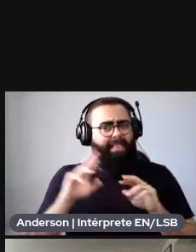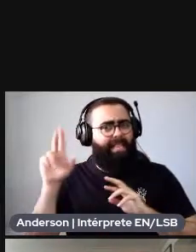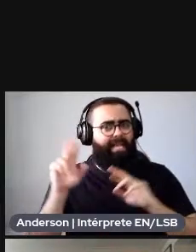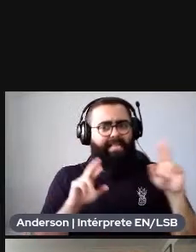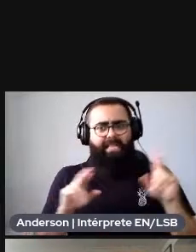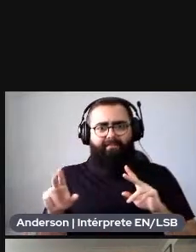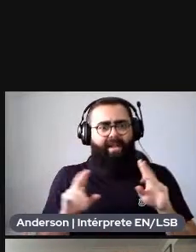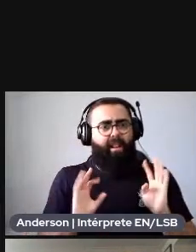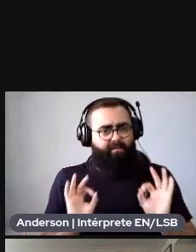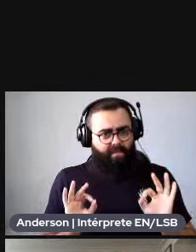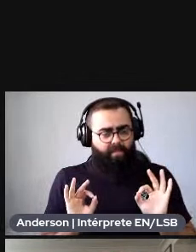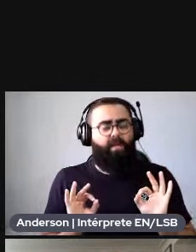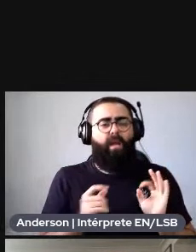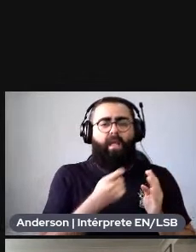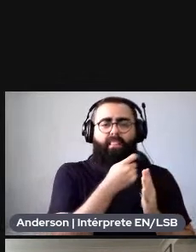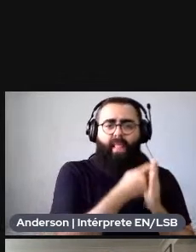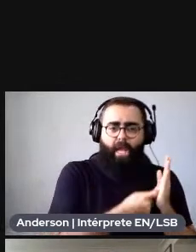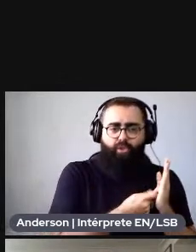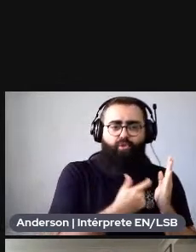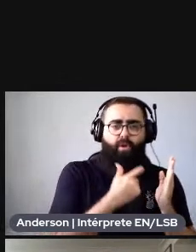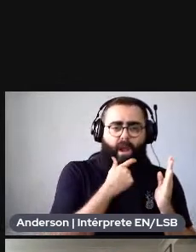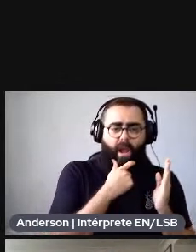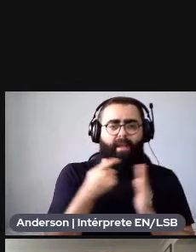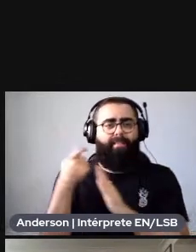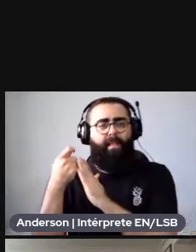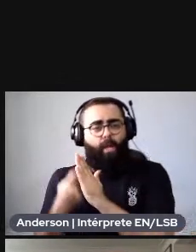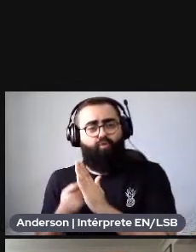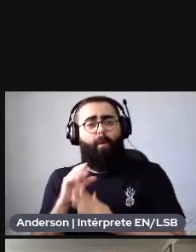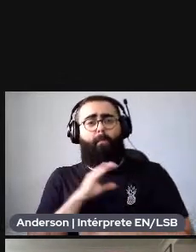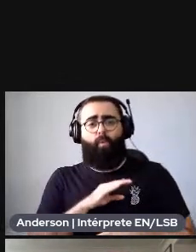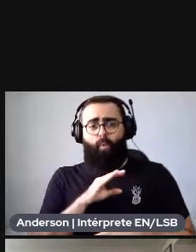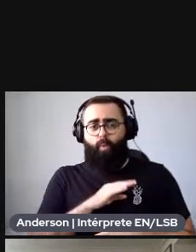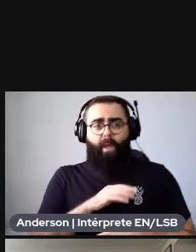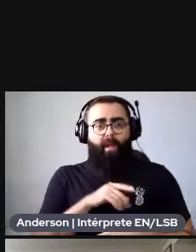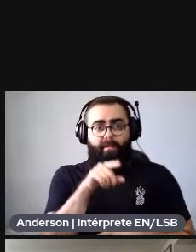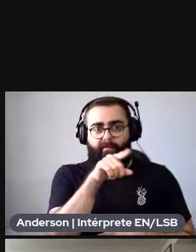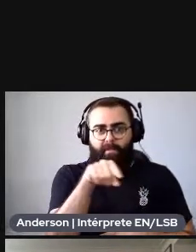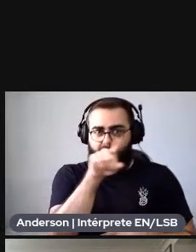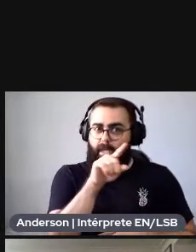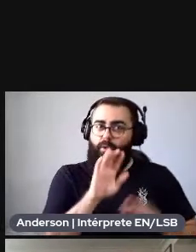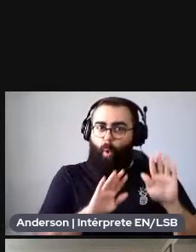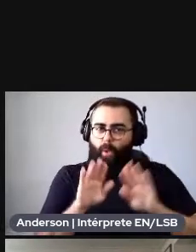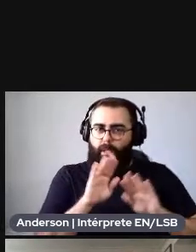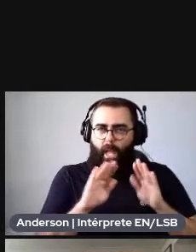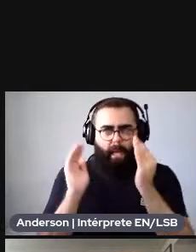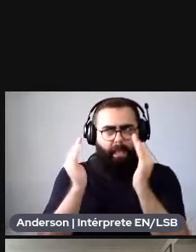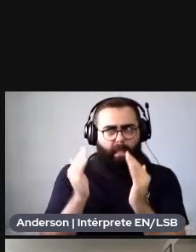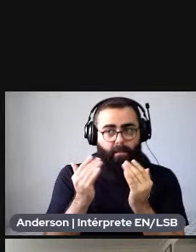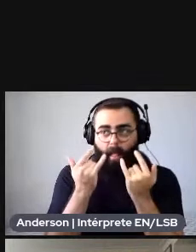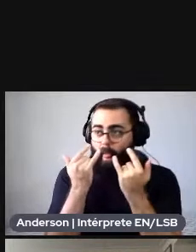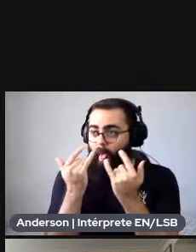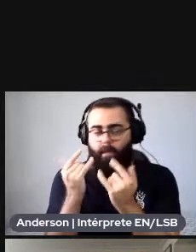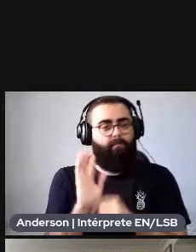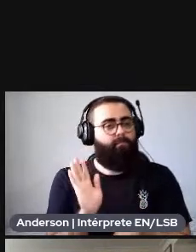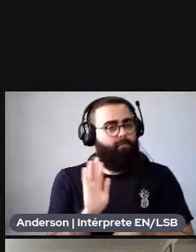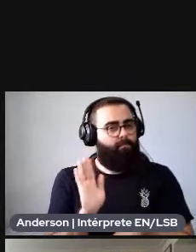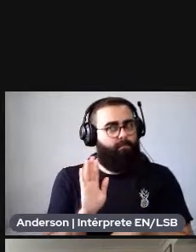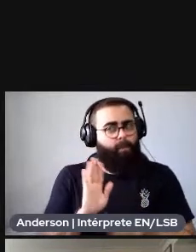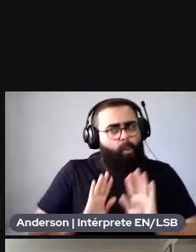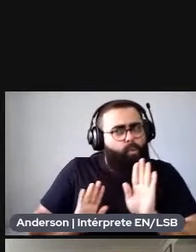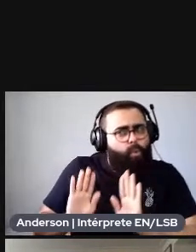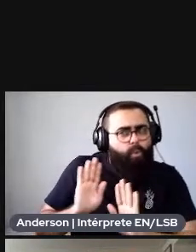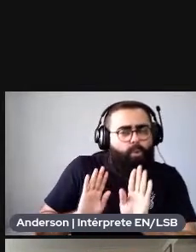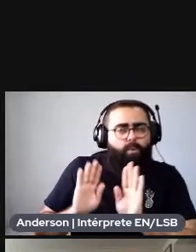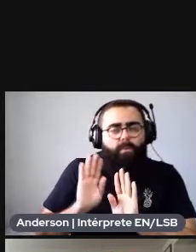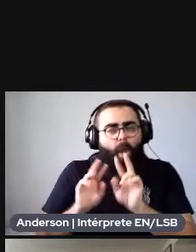nos textos em português. Não se iludam com a relativa semelhança, estamos sempre na casa